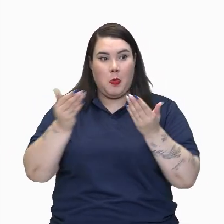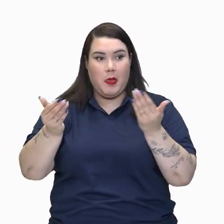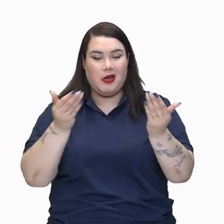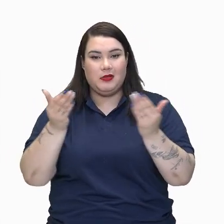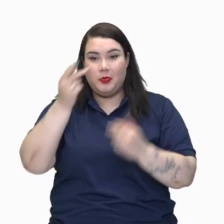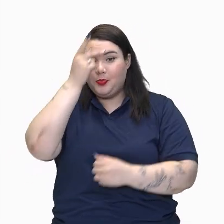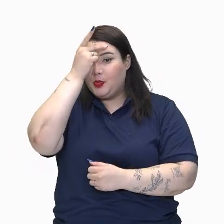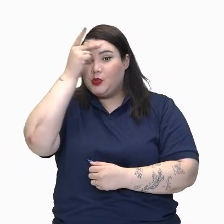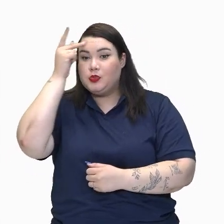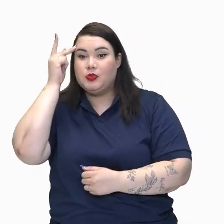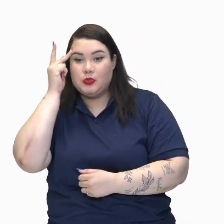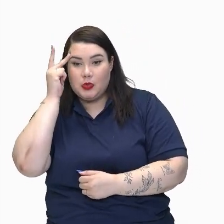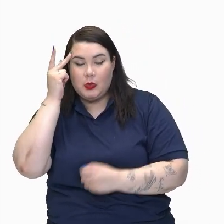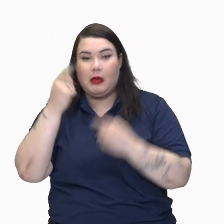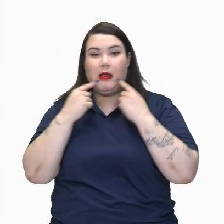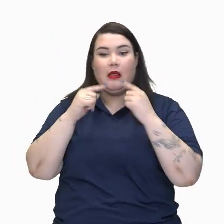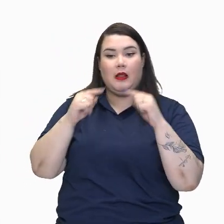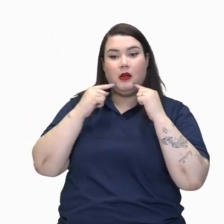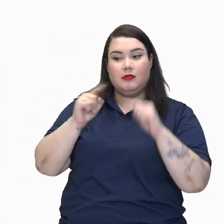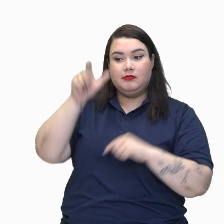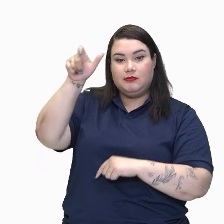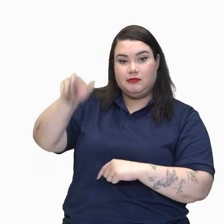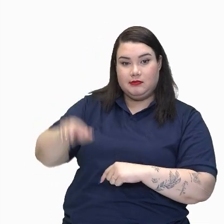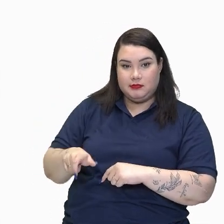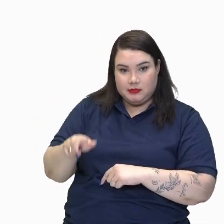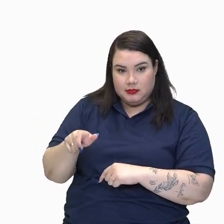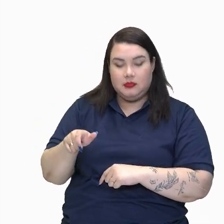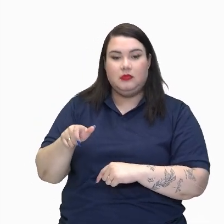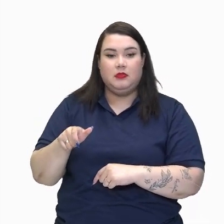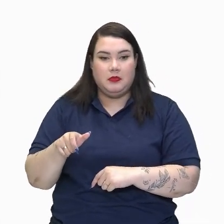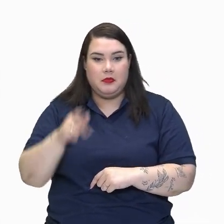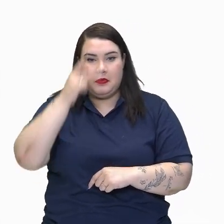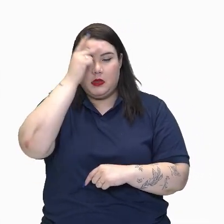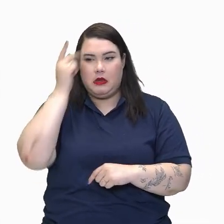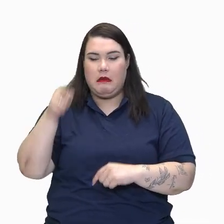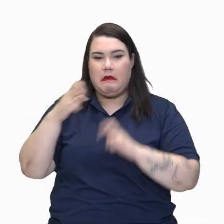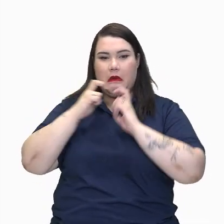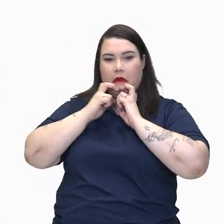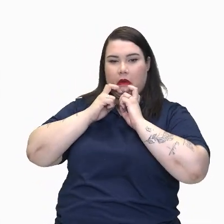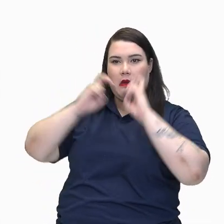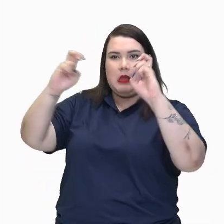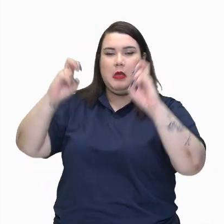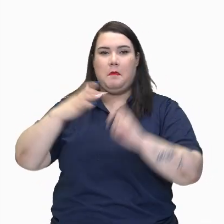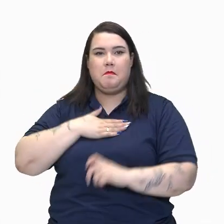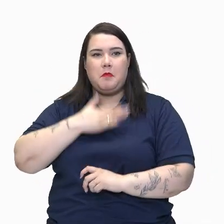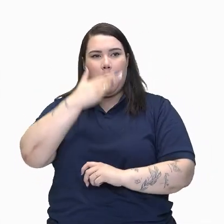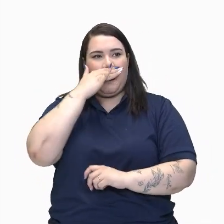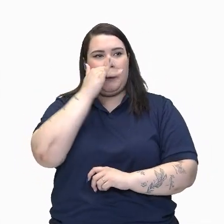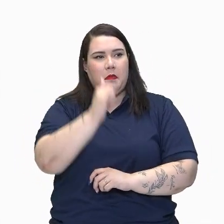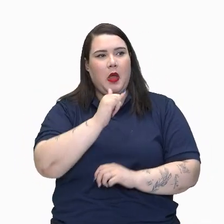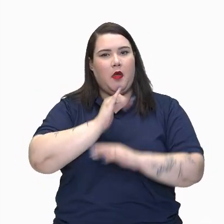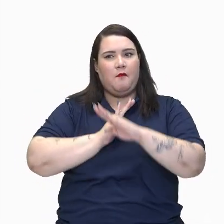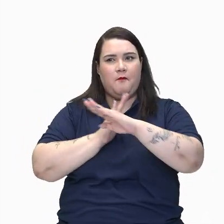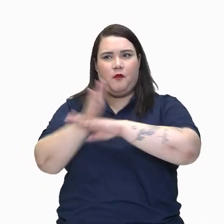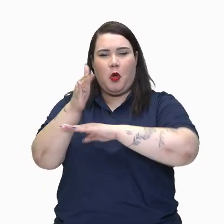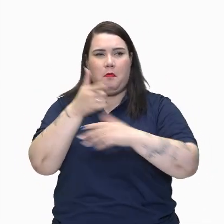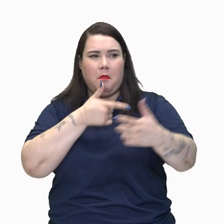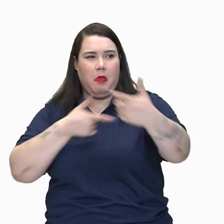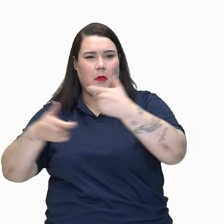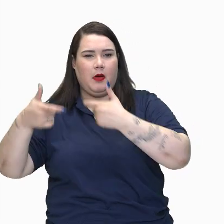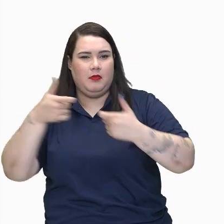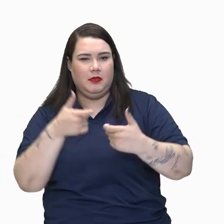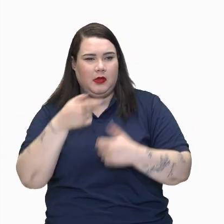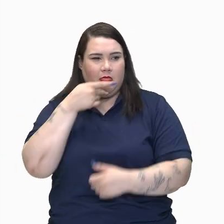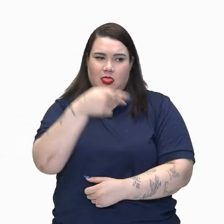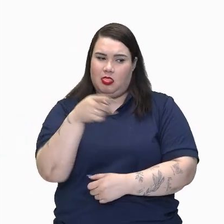pessoas a quem eles fazem as críticas. Em ronco que a terra berra o sapo boi, meu pai foi à guerra, não